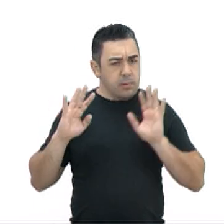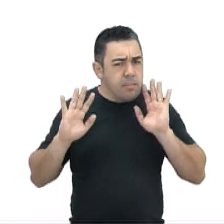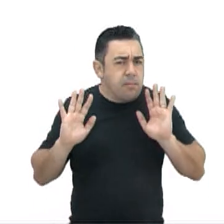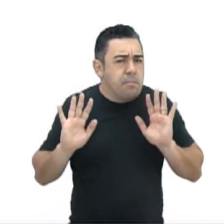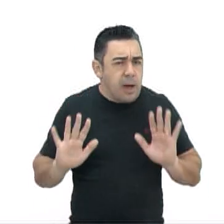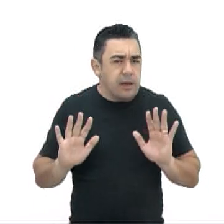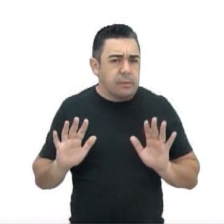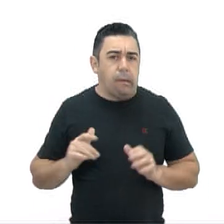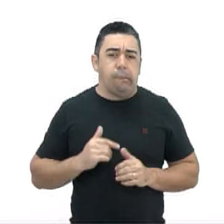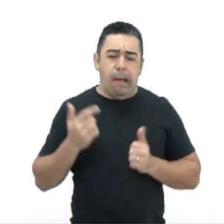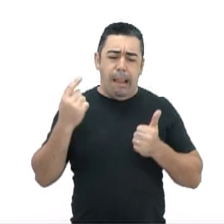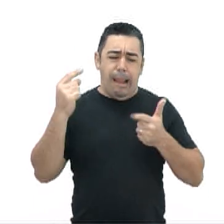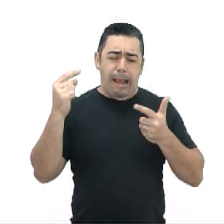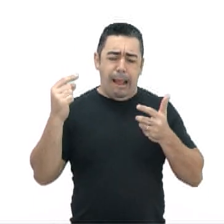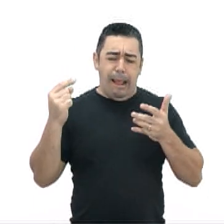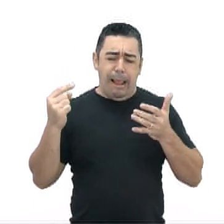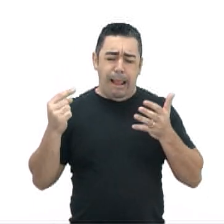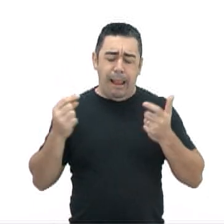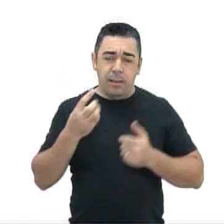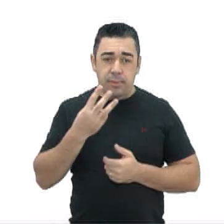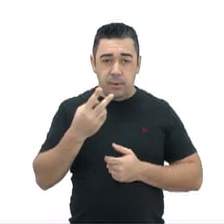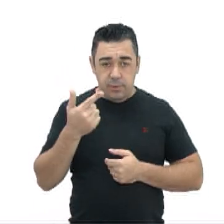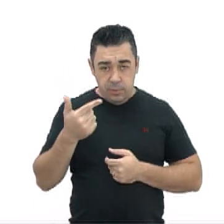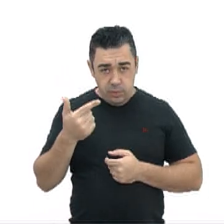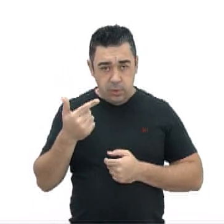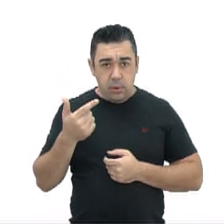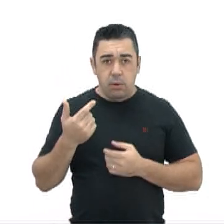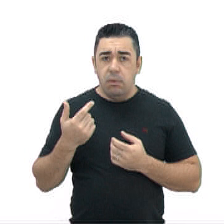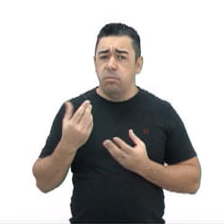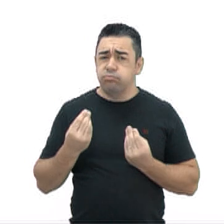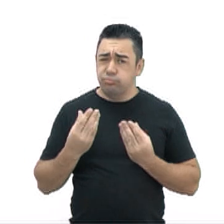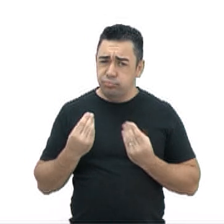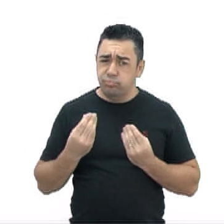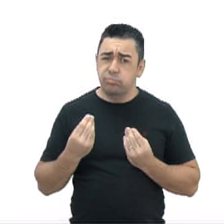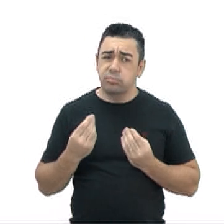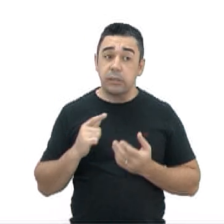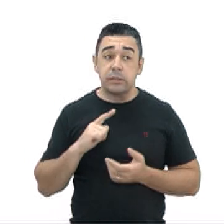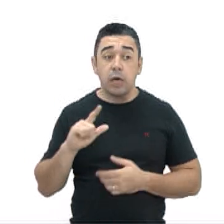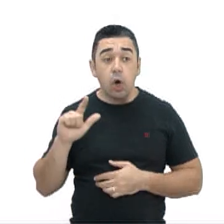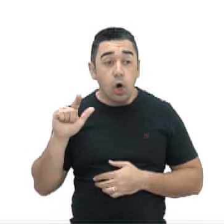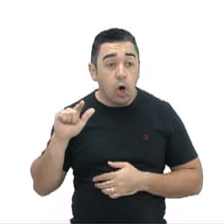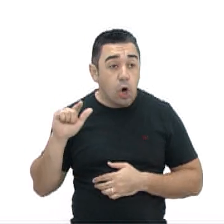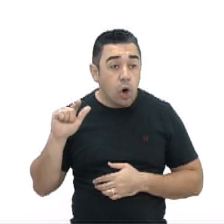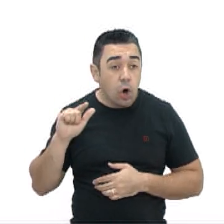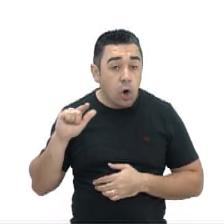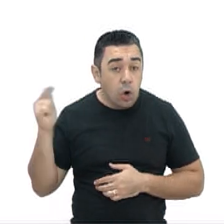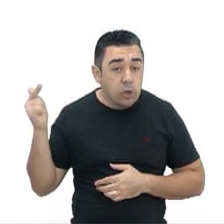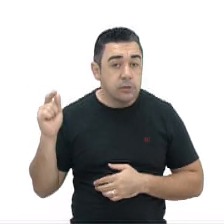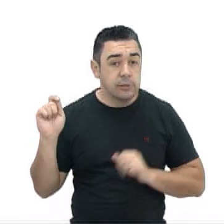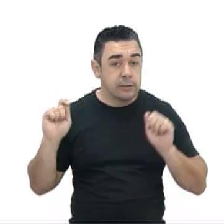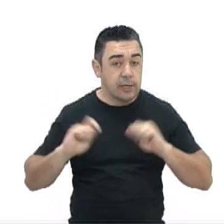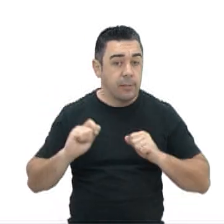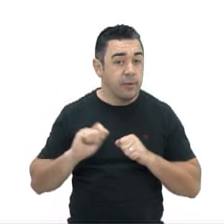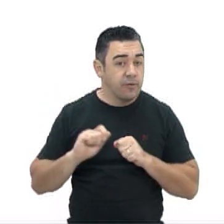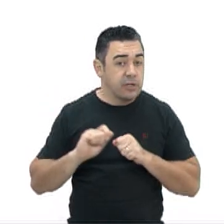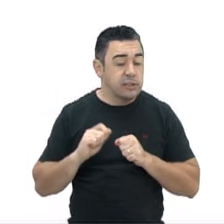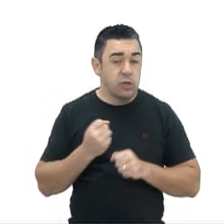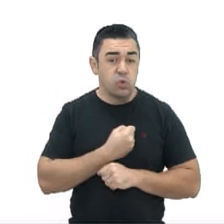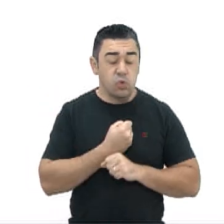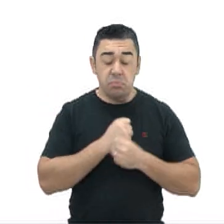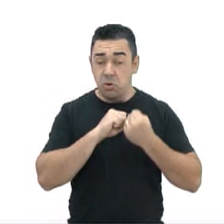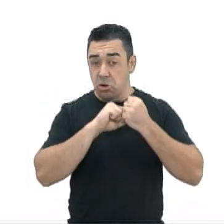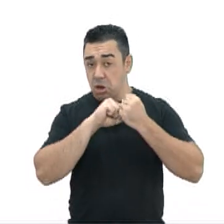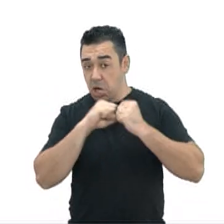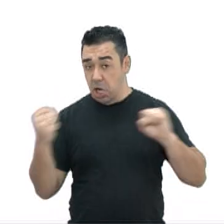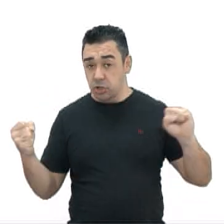que fazer 32 subtrações, é muita coisa para fazer, né? Então existe uma maneira mais fácil de fazer quando você tem um número muito grande